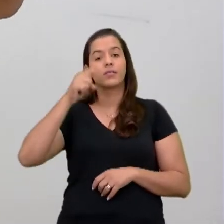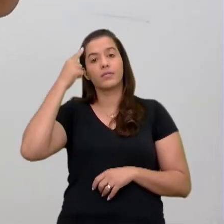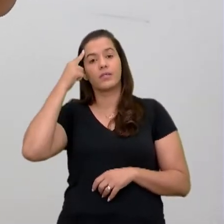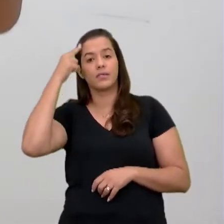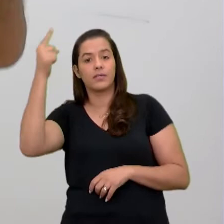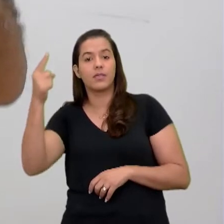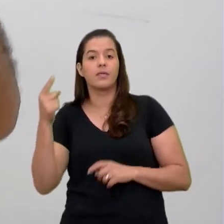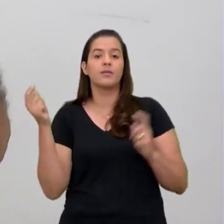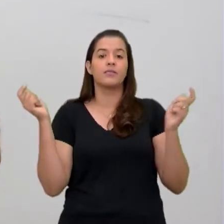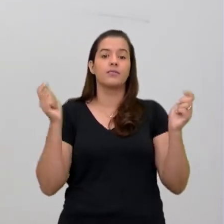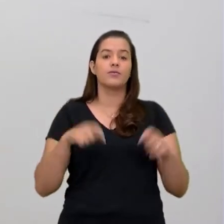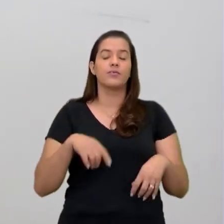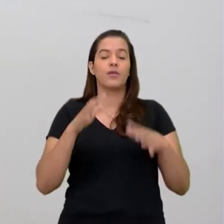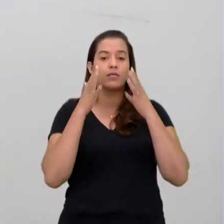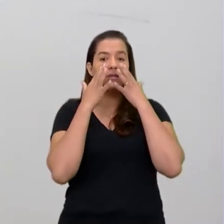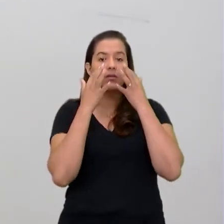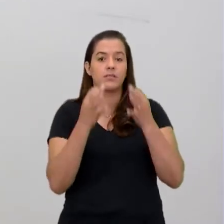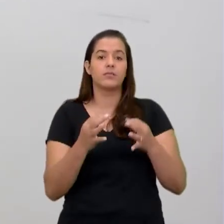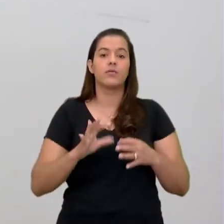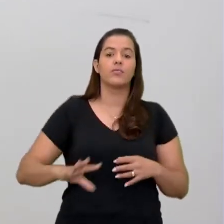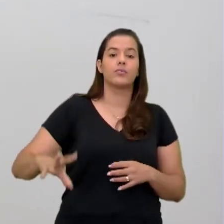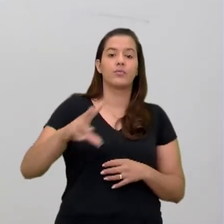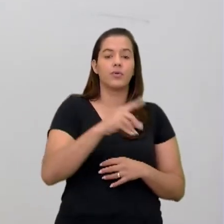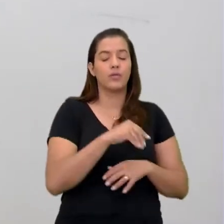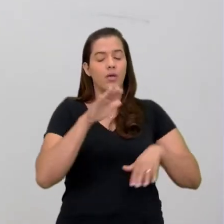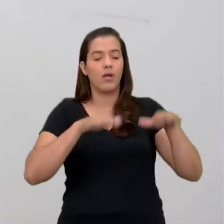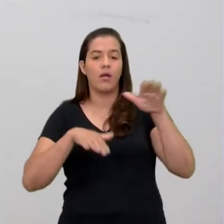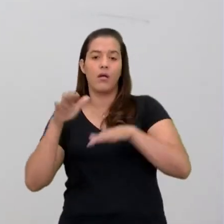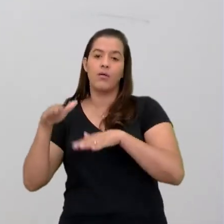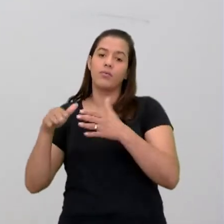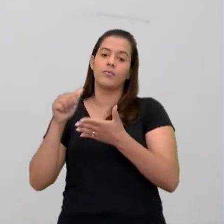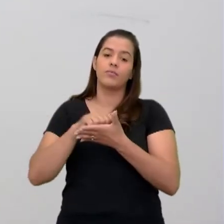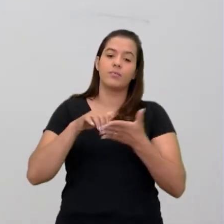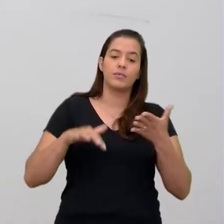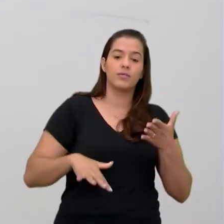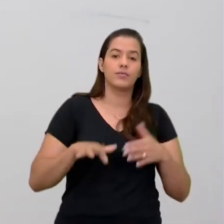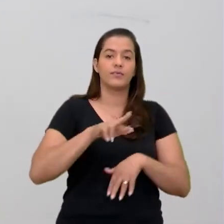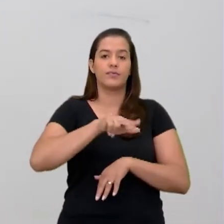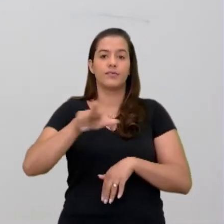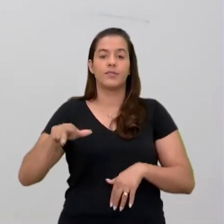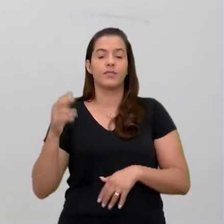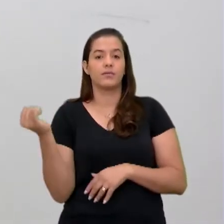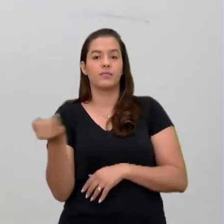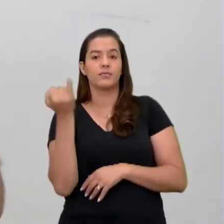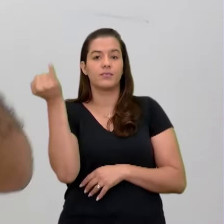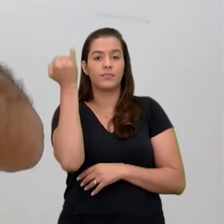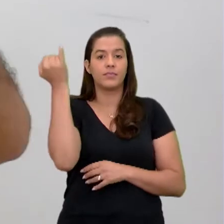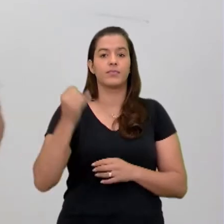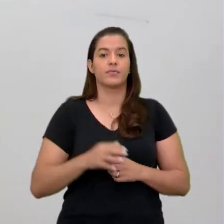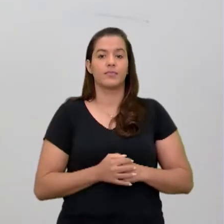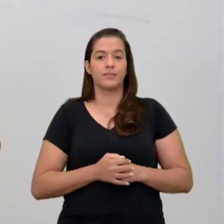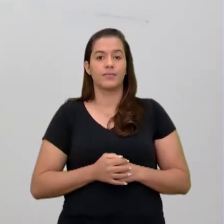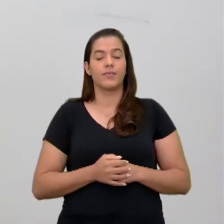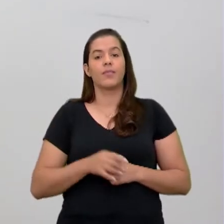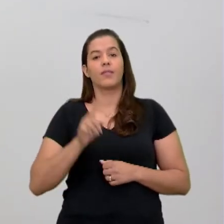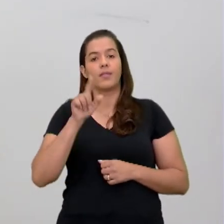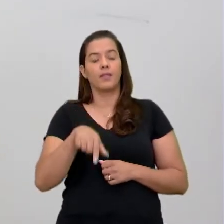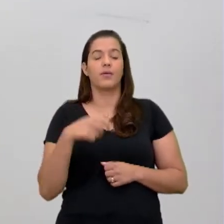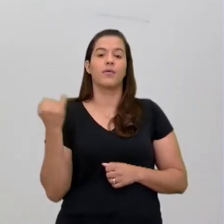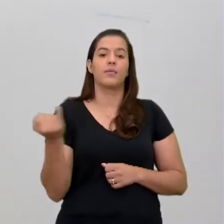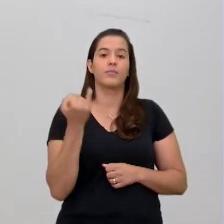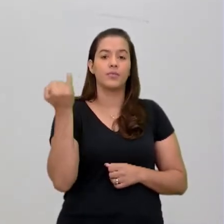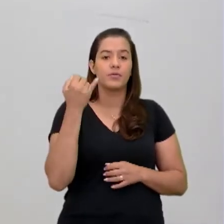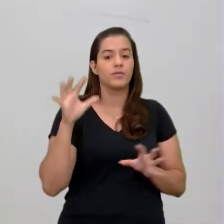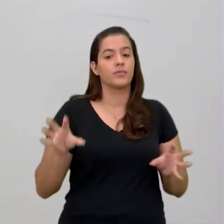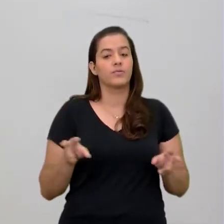ideia se concentrasse em algumas questões chaves. O poder de síntese é